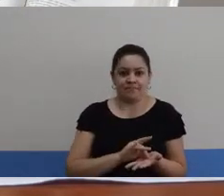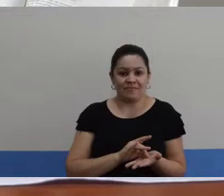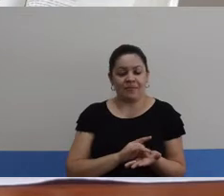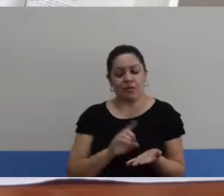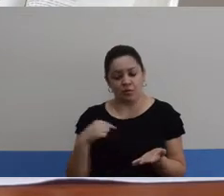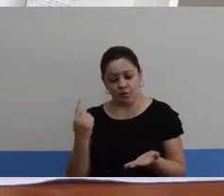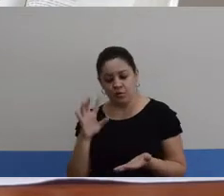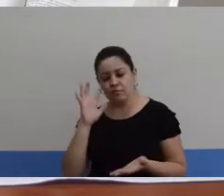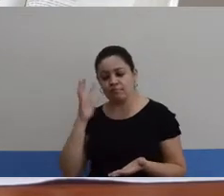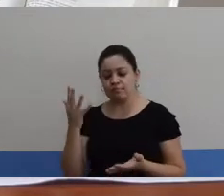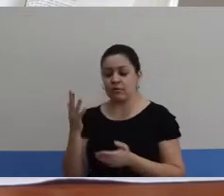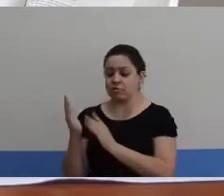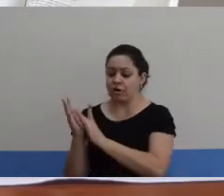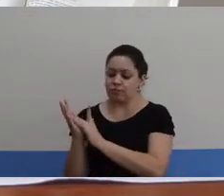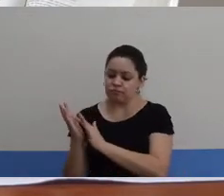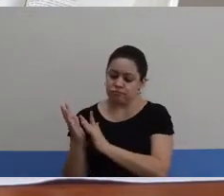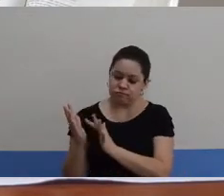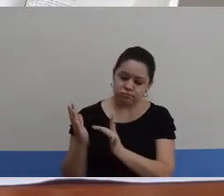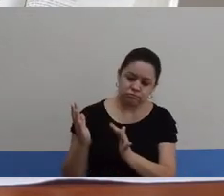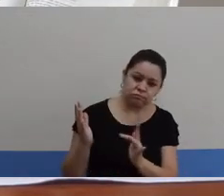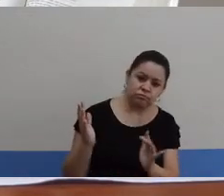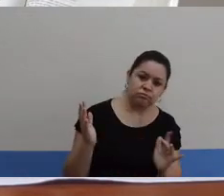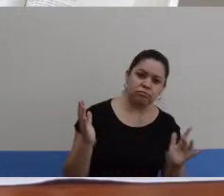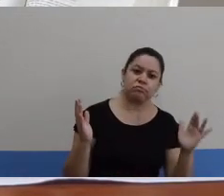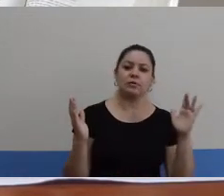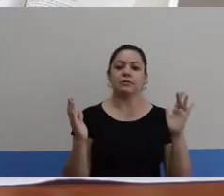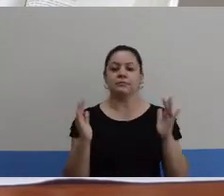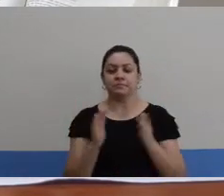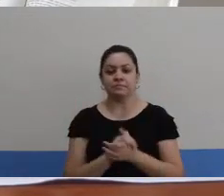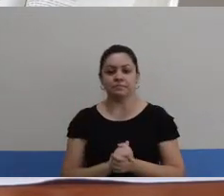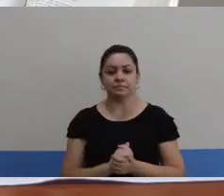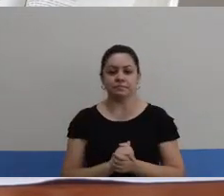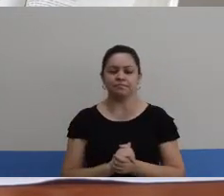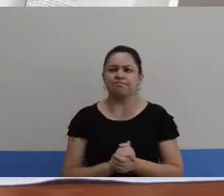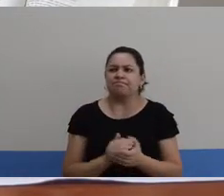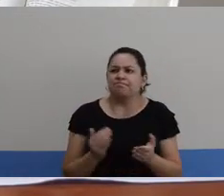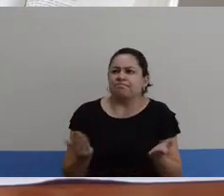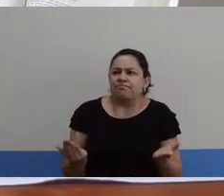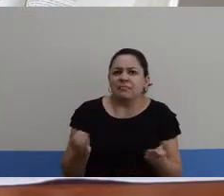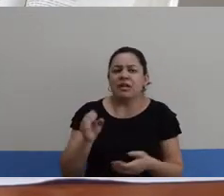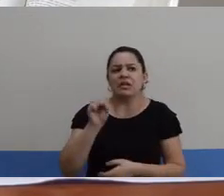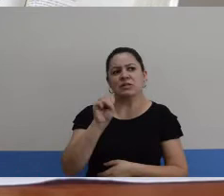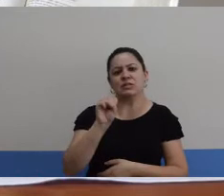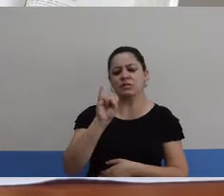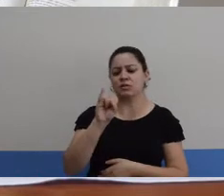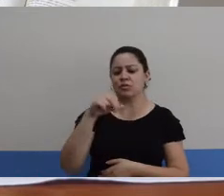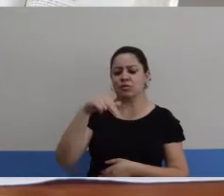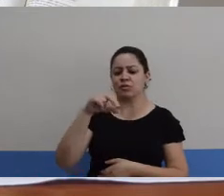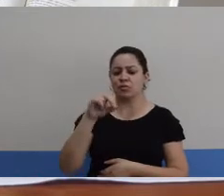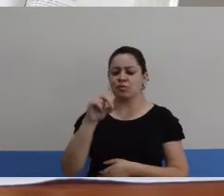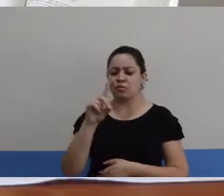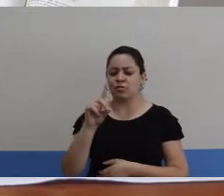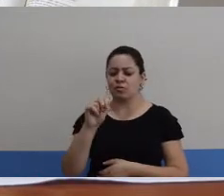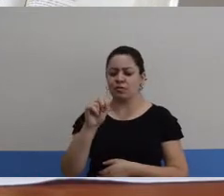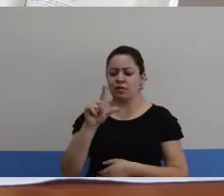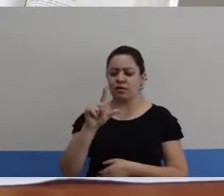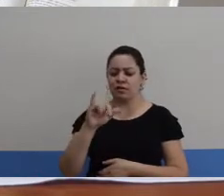nós decidimos num processo de sinodalidade. E o que é sinodalidade? A